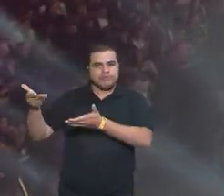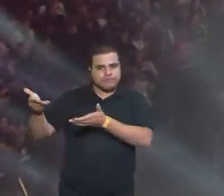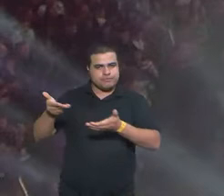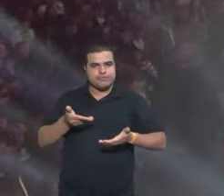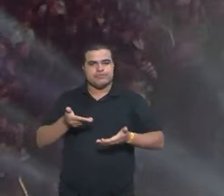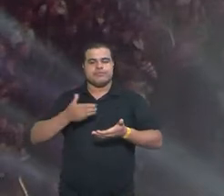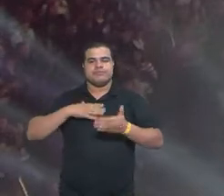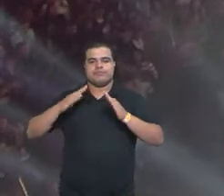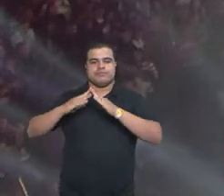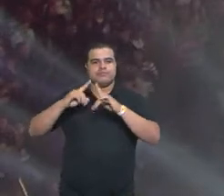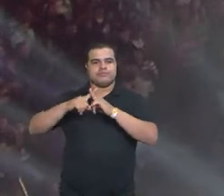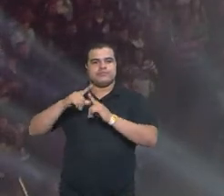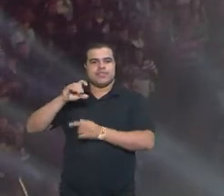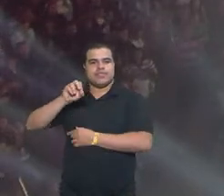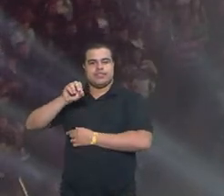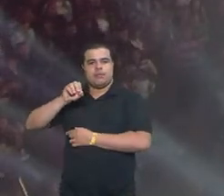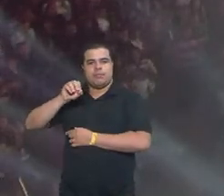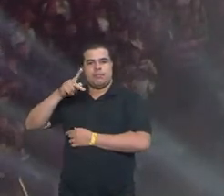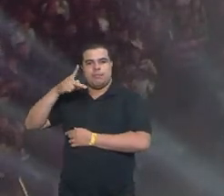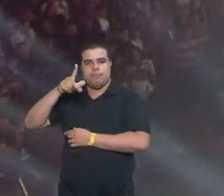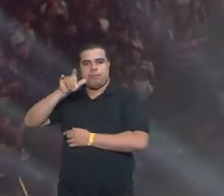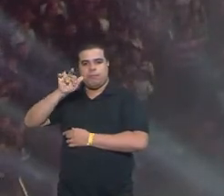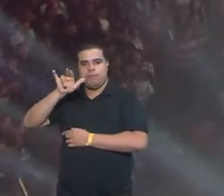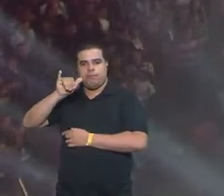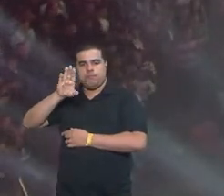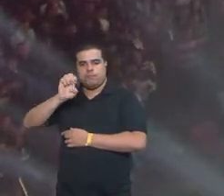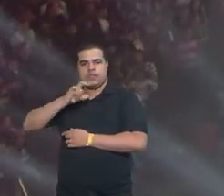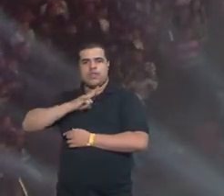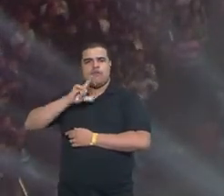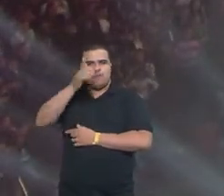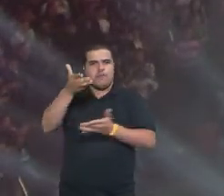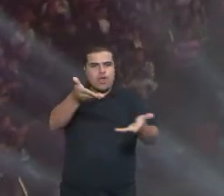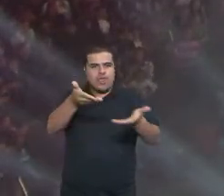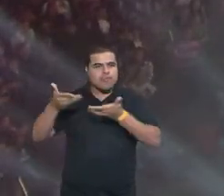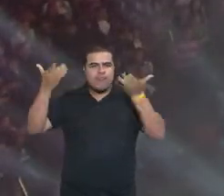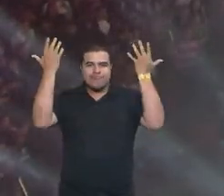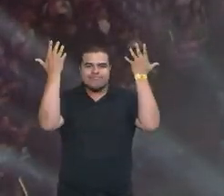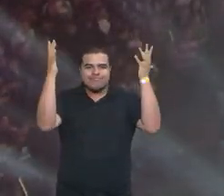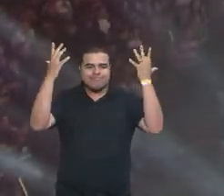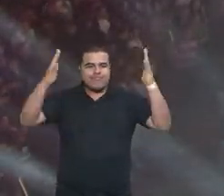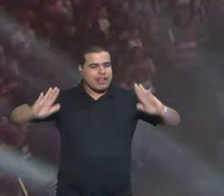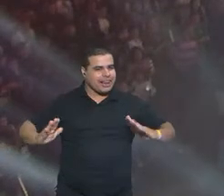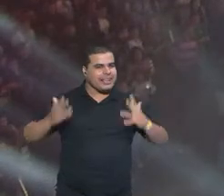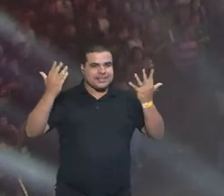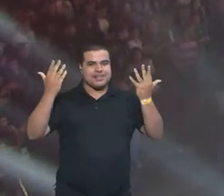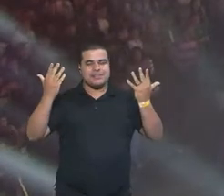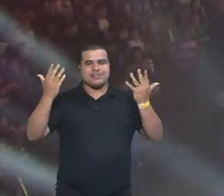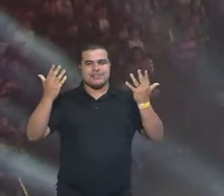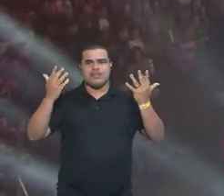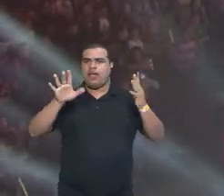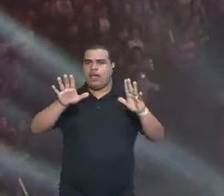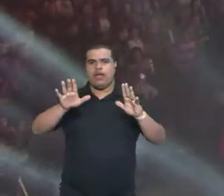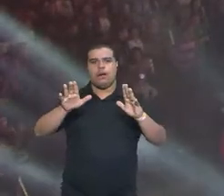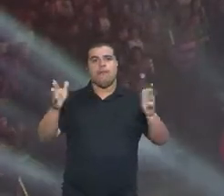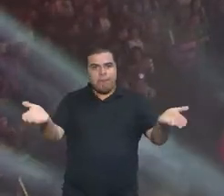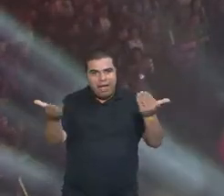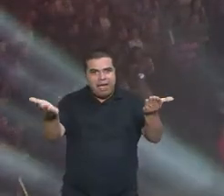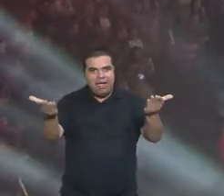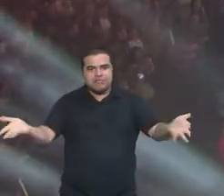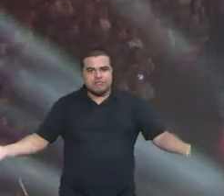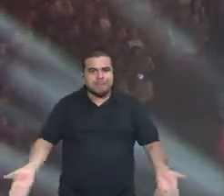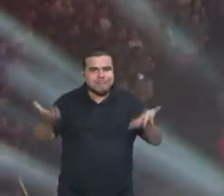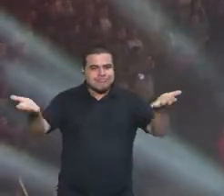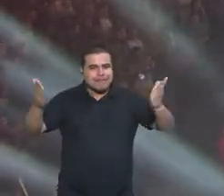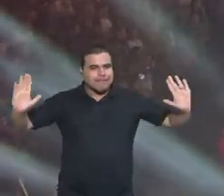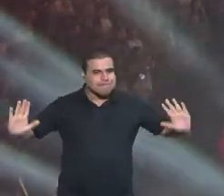José Júnior na Igreja Plenitude da Graça você pode receber com muita alegria o pastor tá fraco